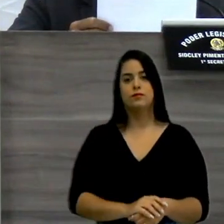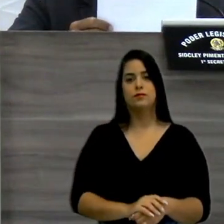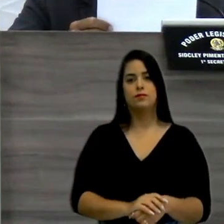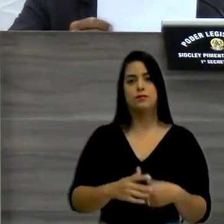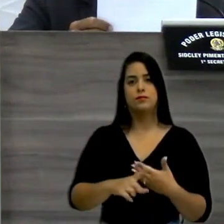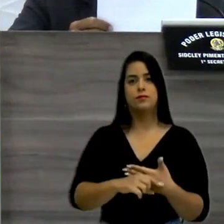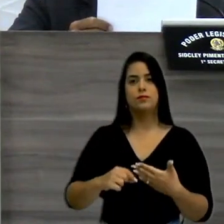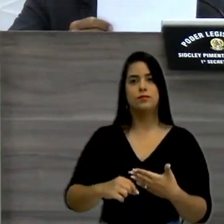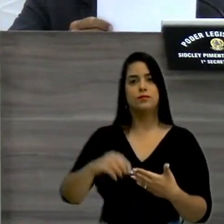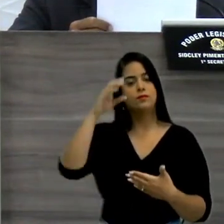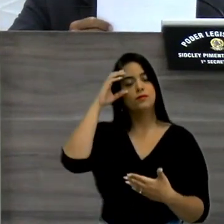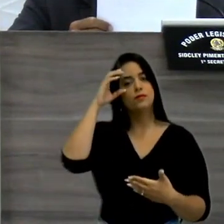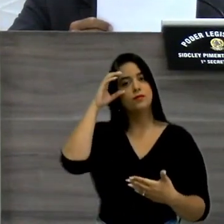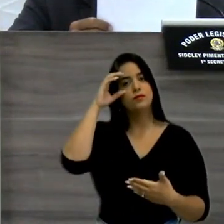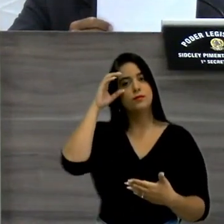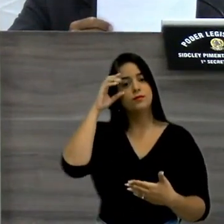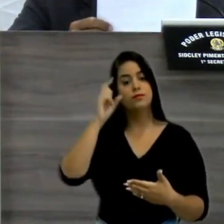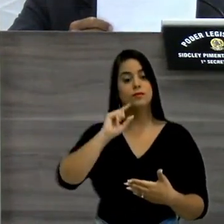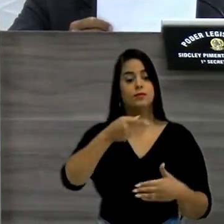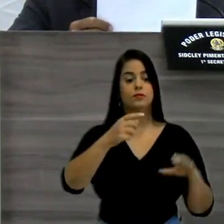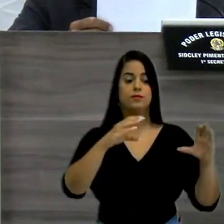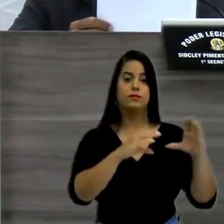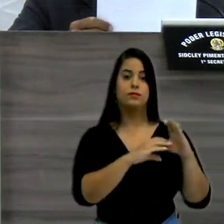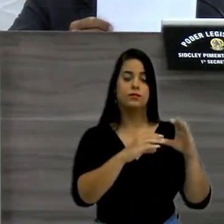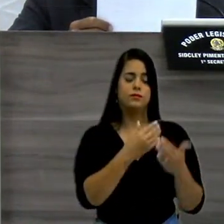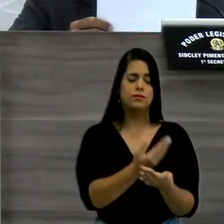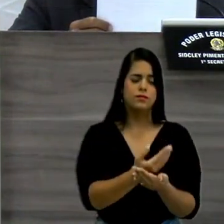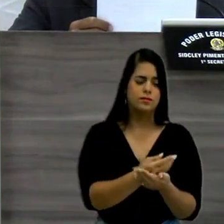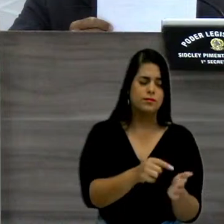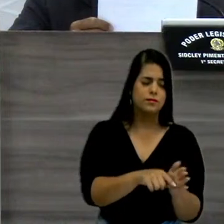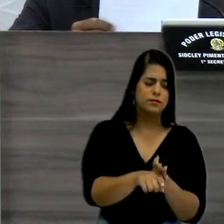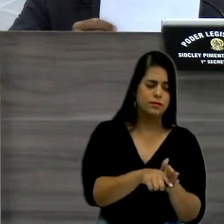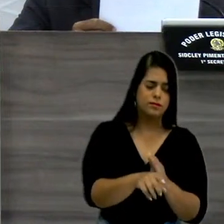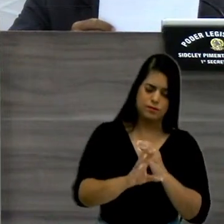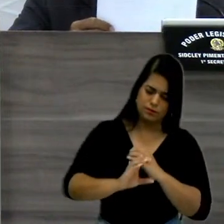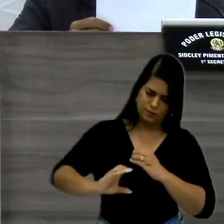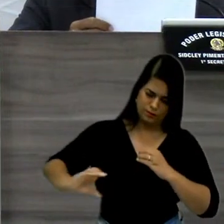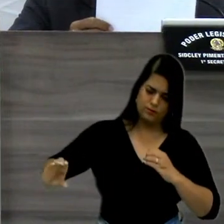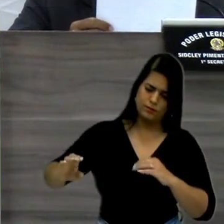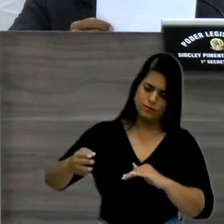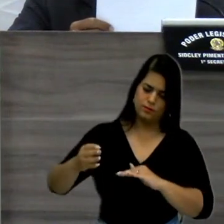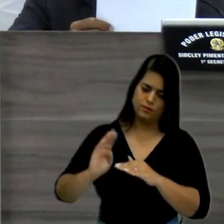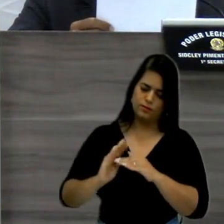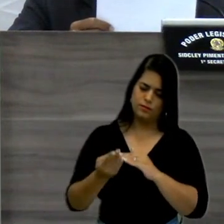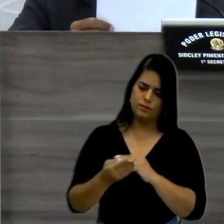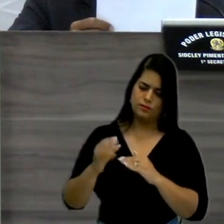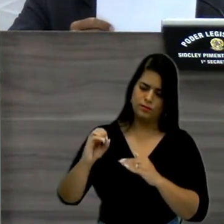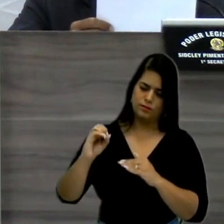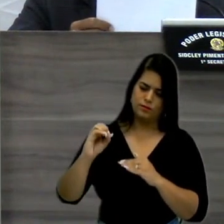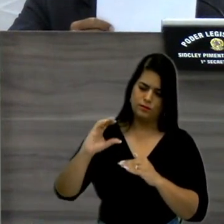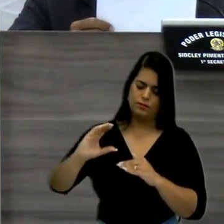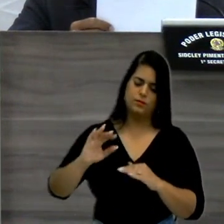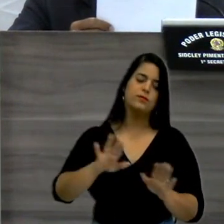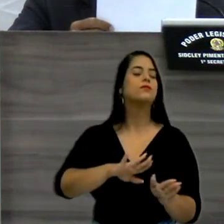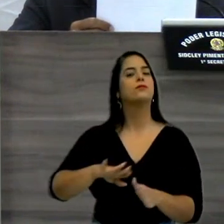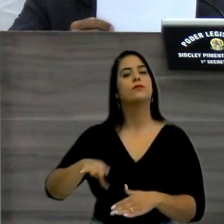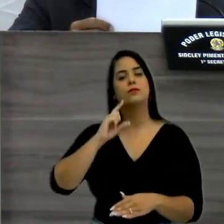indica a compensa que proceda com estudo de análise da rede de água do bairro Odete Costa. Indicação legislativa